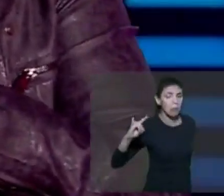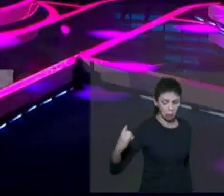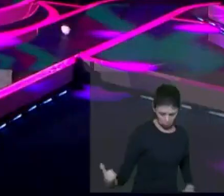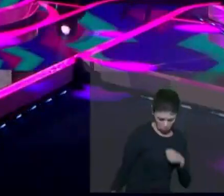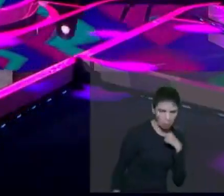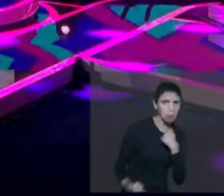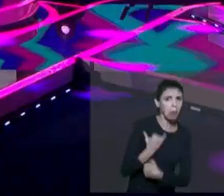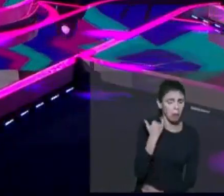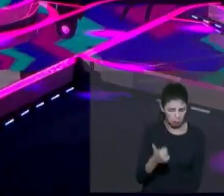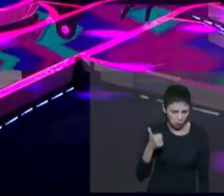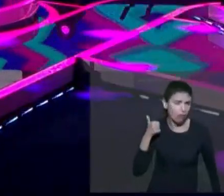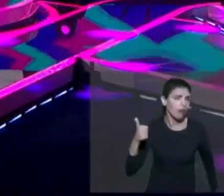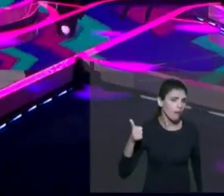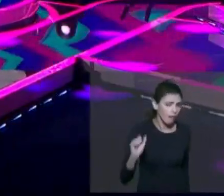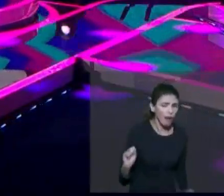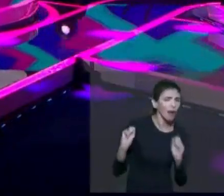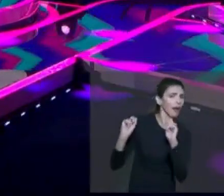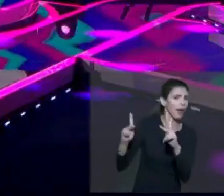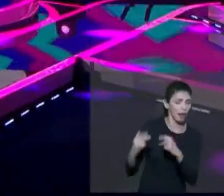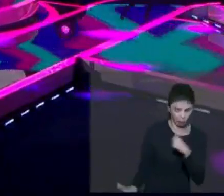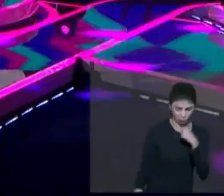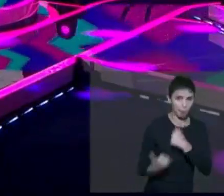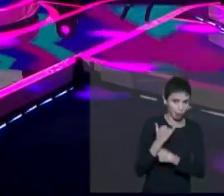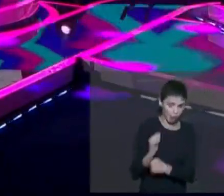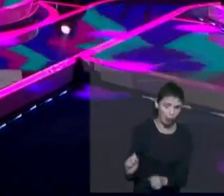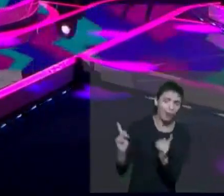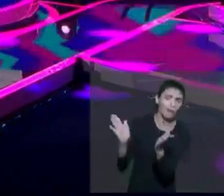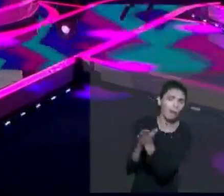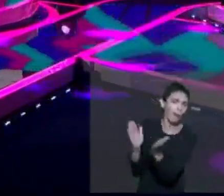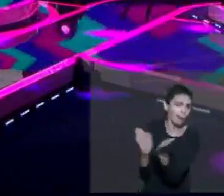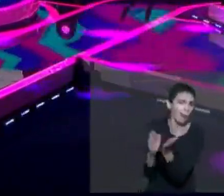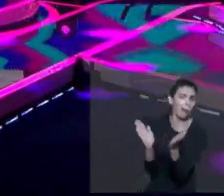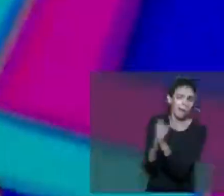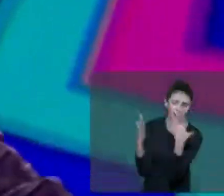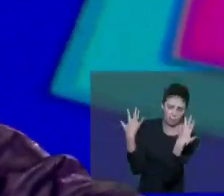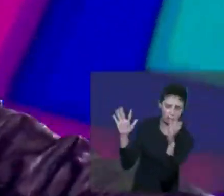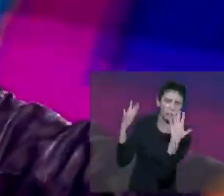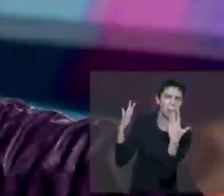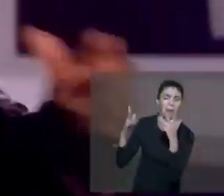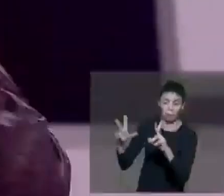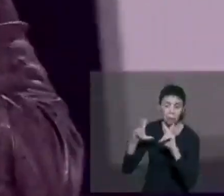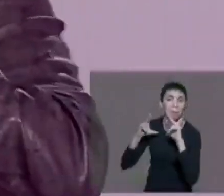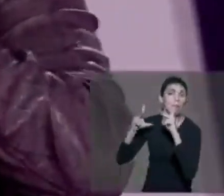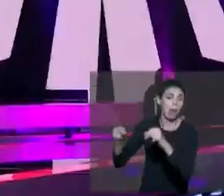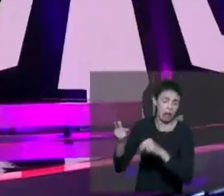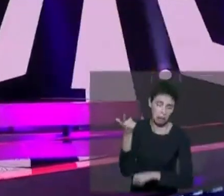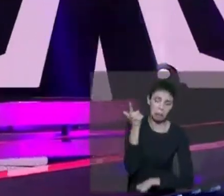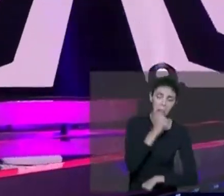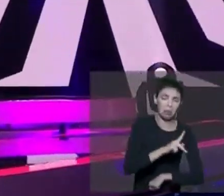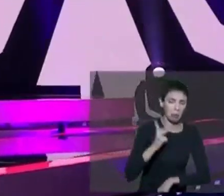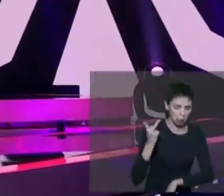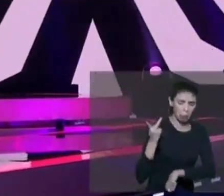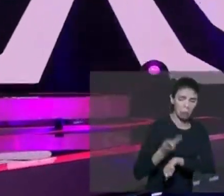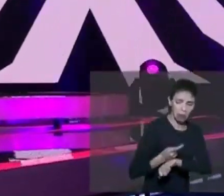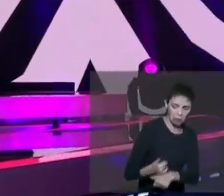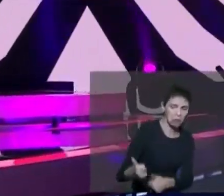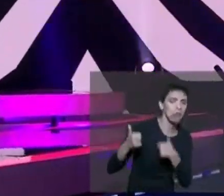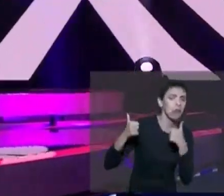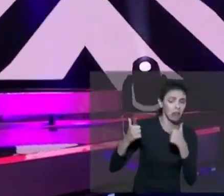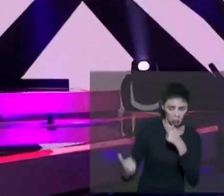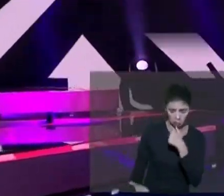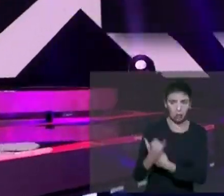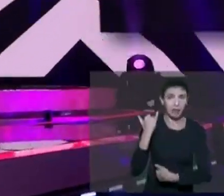tô nem vendo. Pode crer, você merece um prêmio.